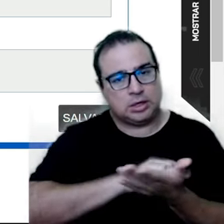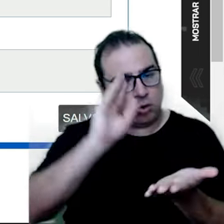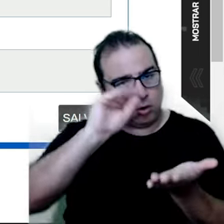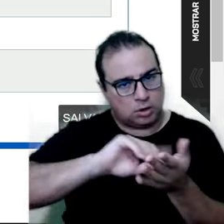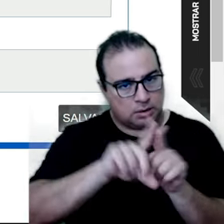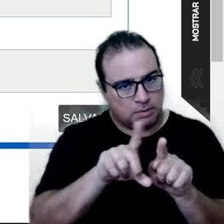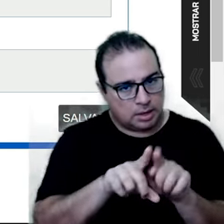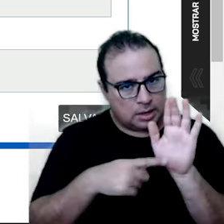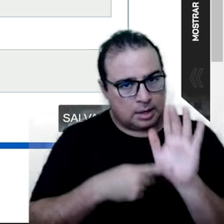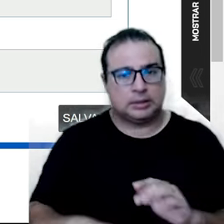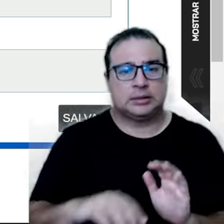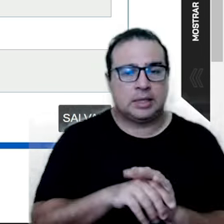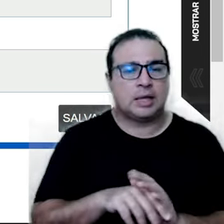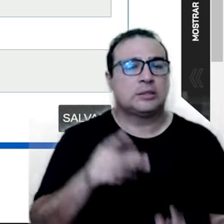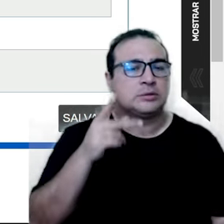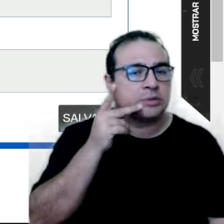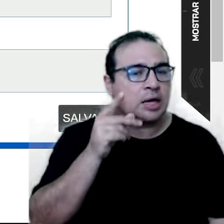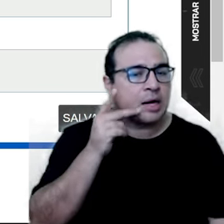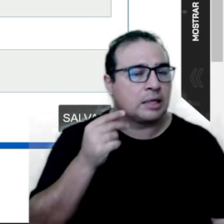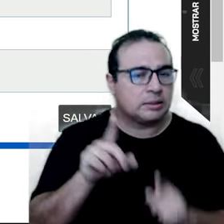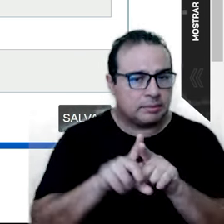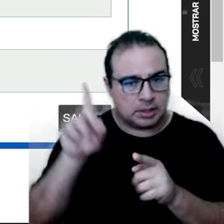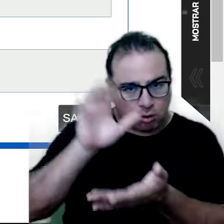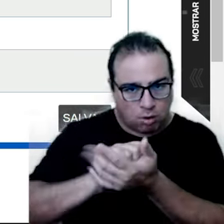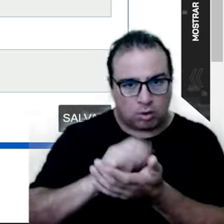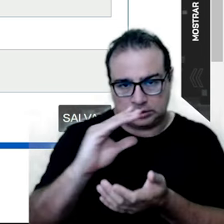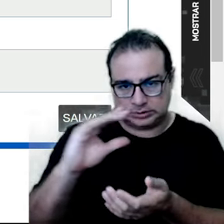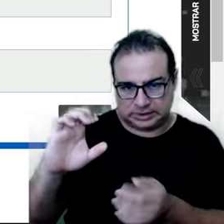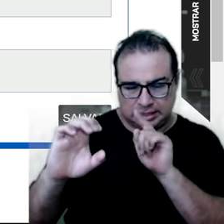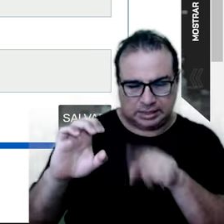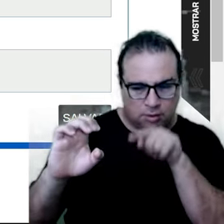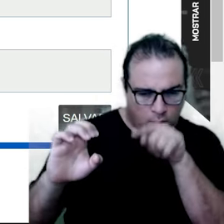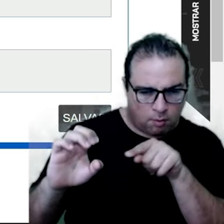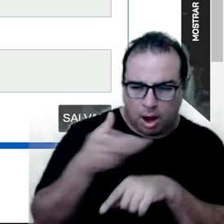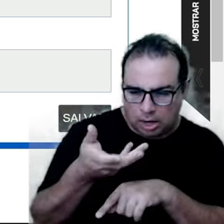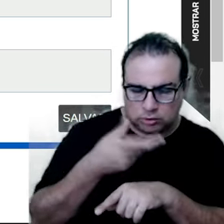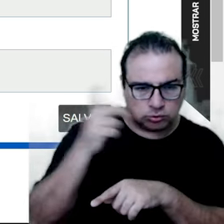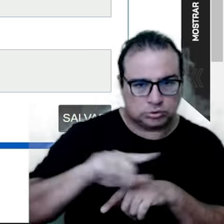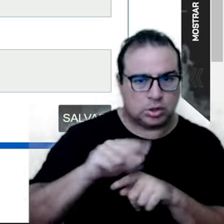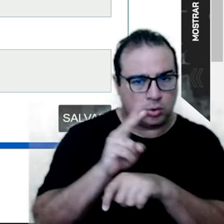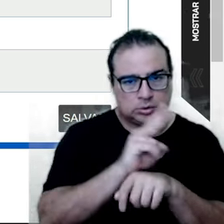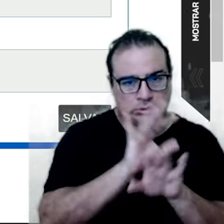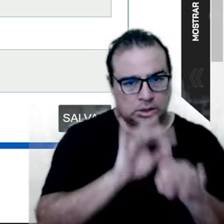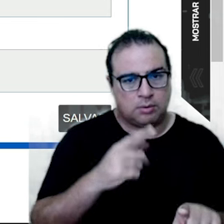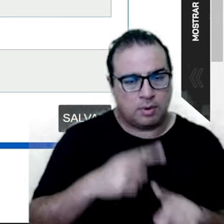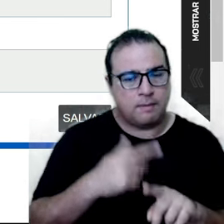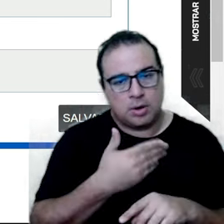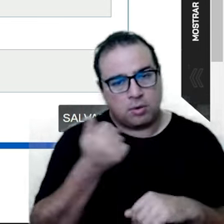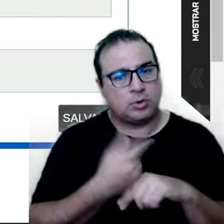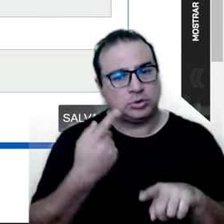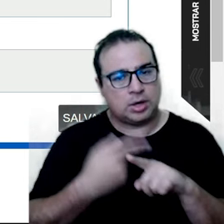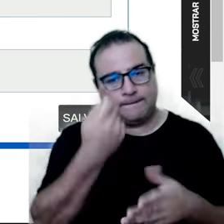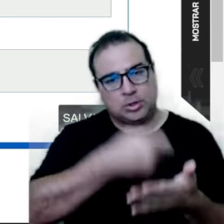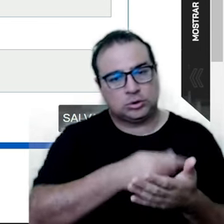inscrição estadual Ah tem lá no Ceará eu vou e crio uma inscrição estadual porque aí eu tenho uma passagem mais ágil na fiscalização mesmo ele vai falar não